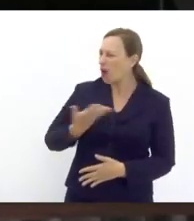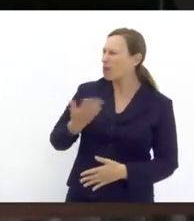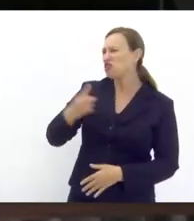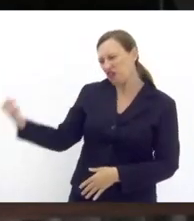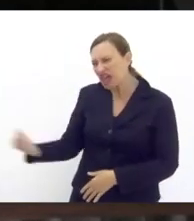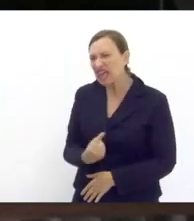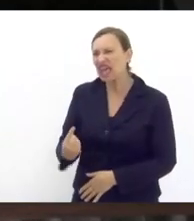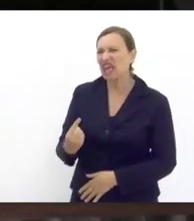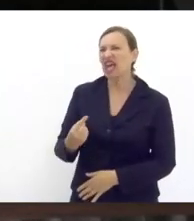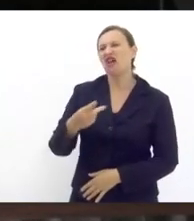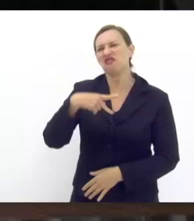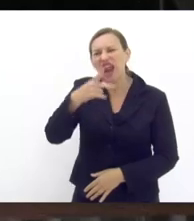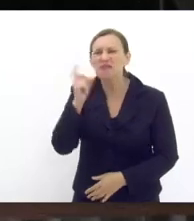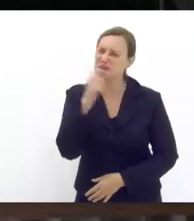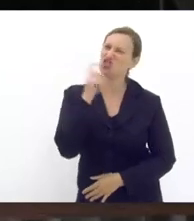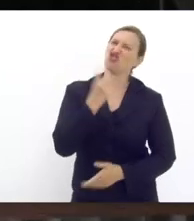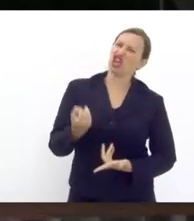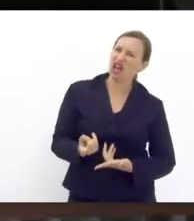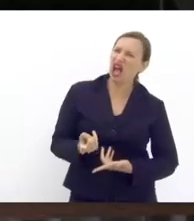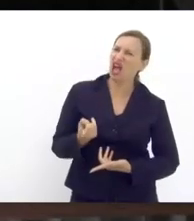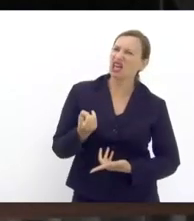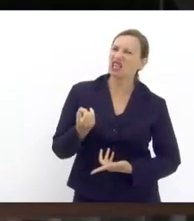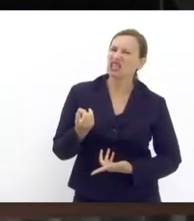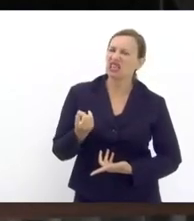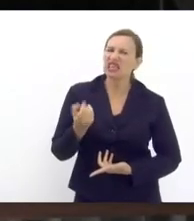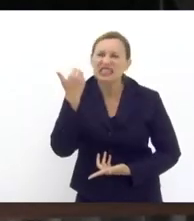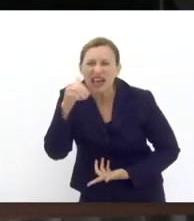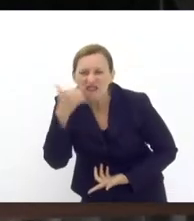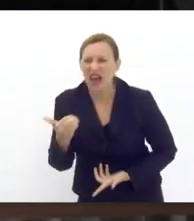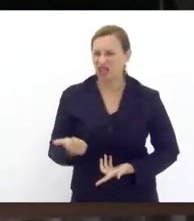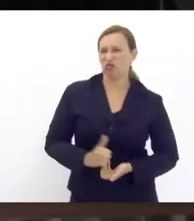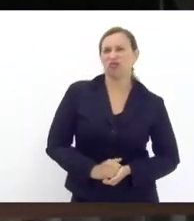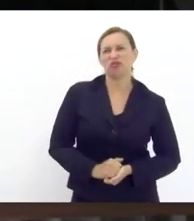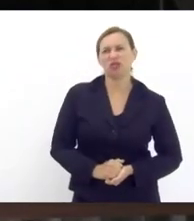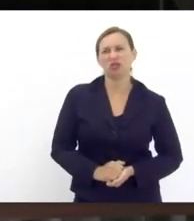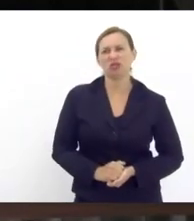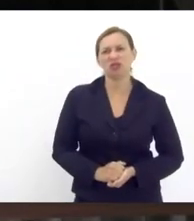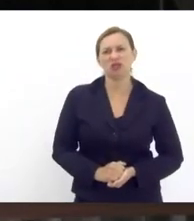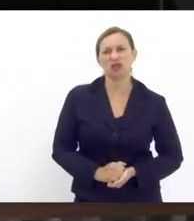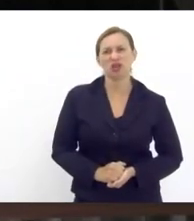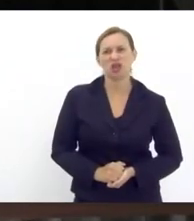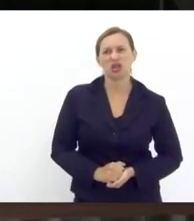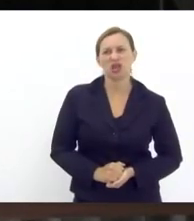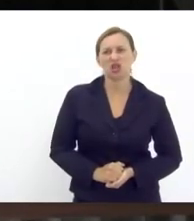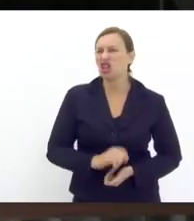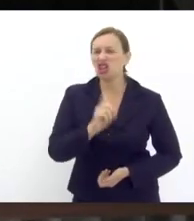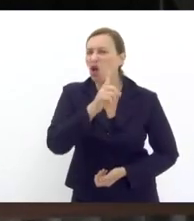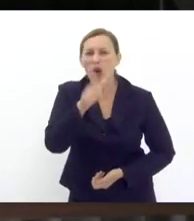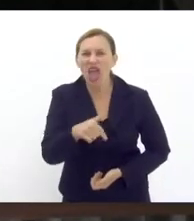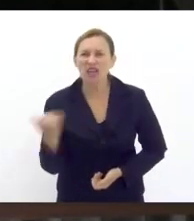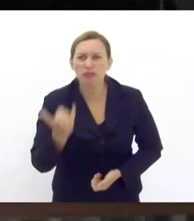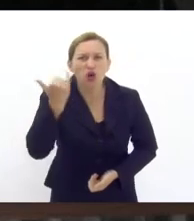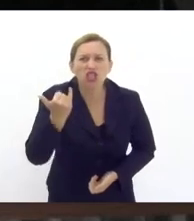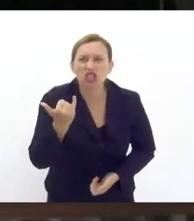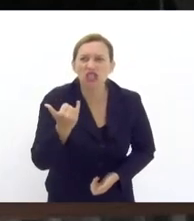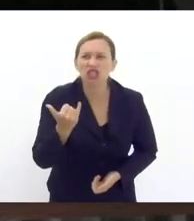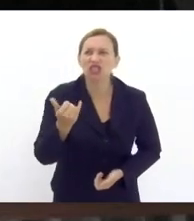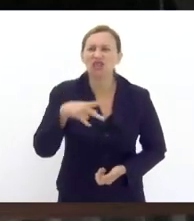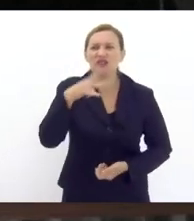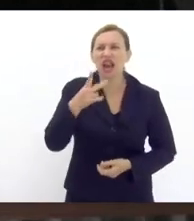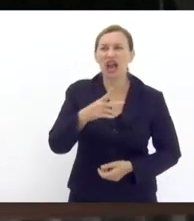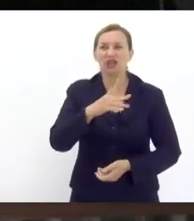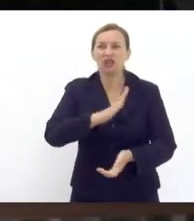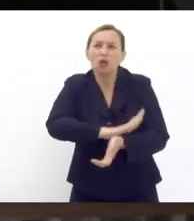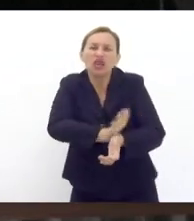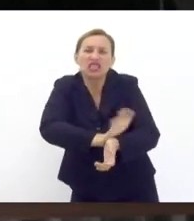para falar mentira, num ato canalice. Ou seja, não é importante nós debatermos a questão